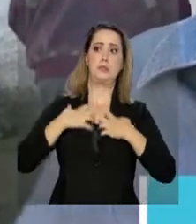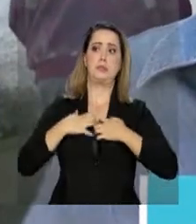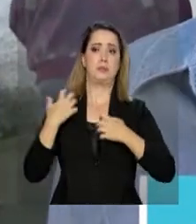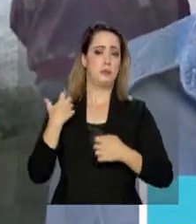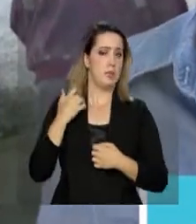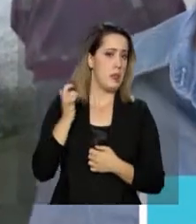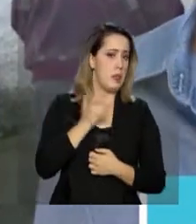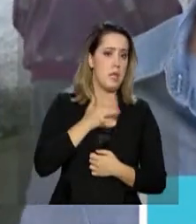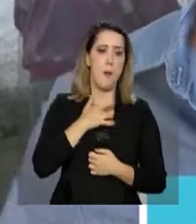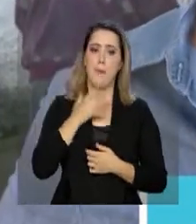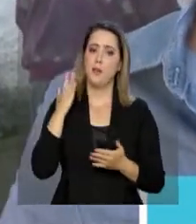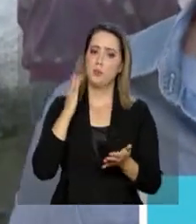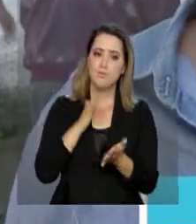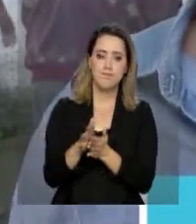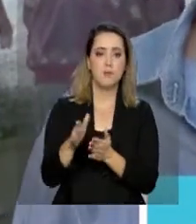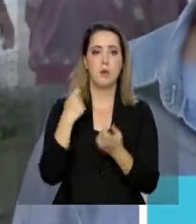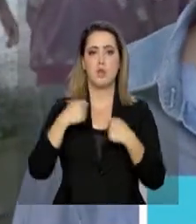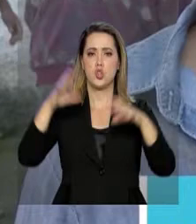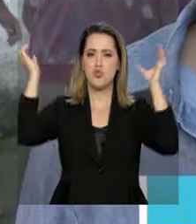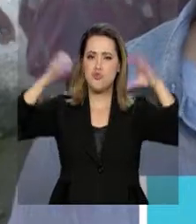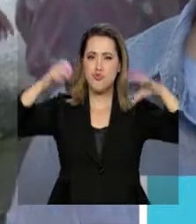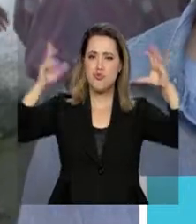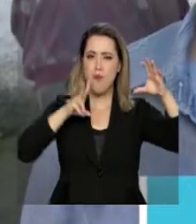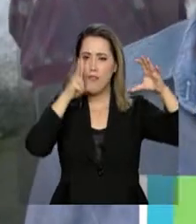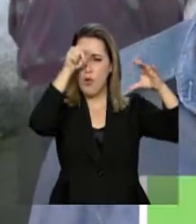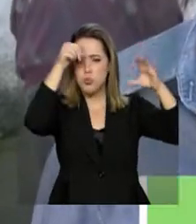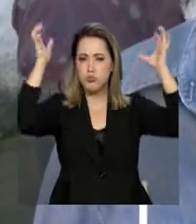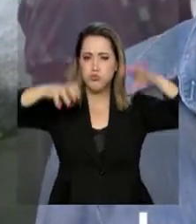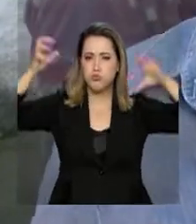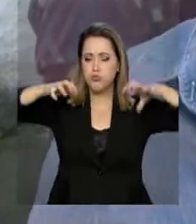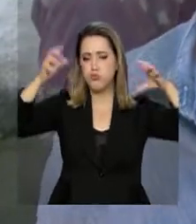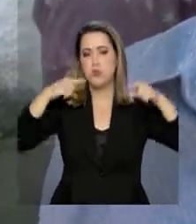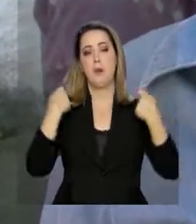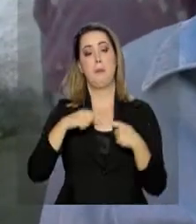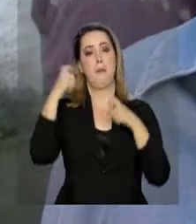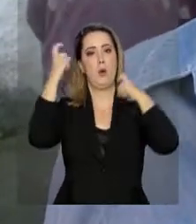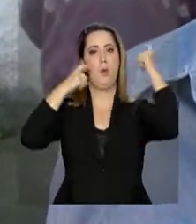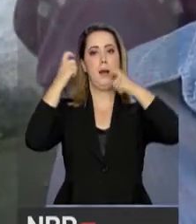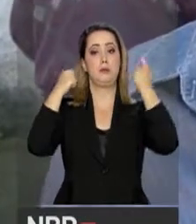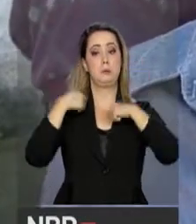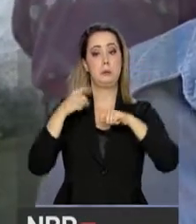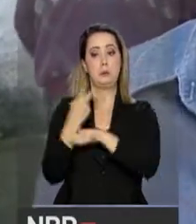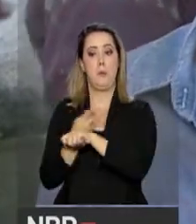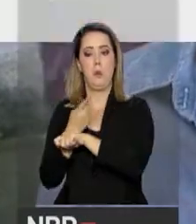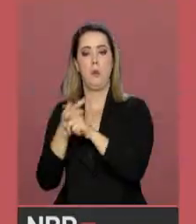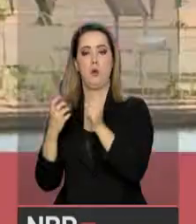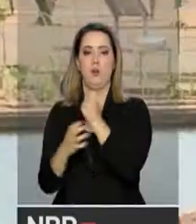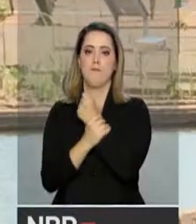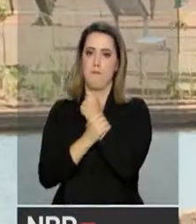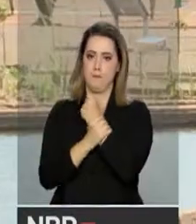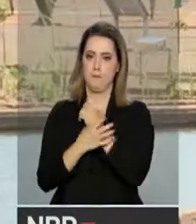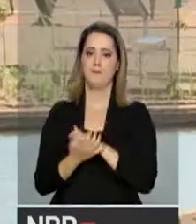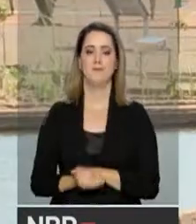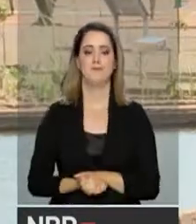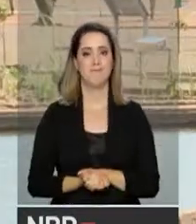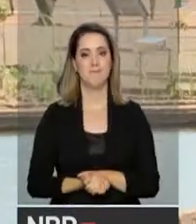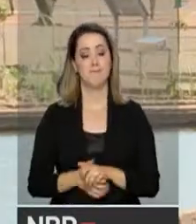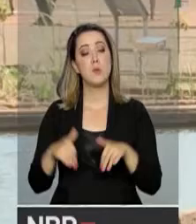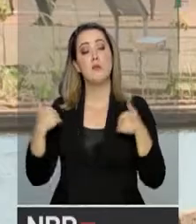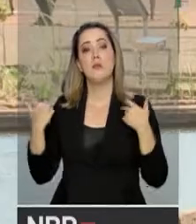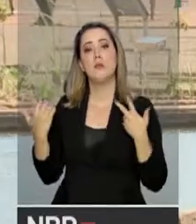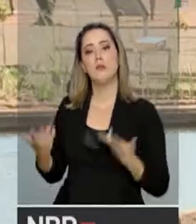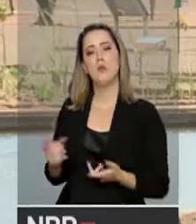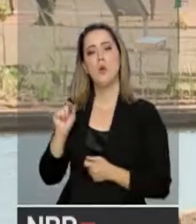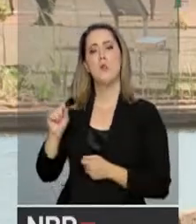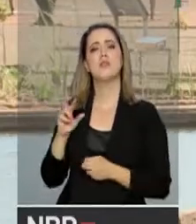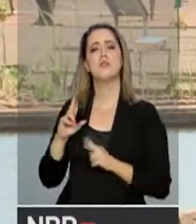sabe que a chuva está muito forte, aí a gente fica preocupado, falando, não, nós temos que correr daqui. Então, Brigadeiro, o que